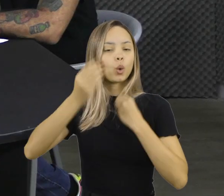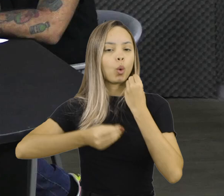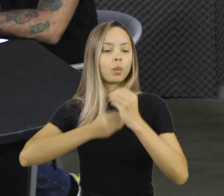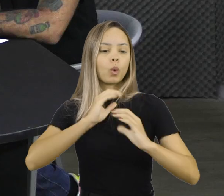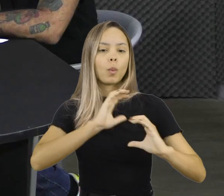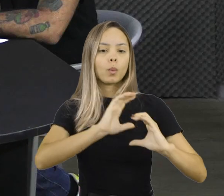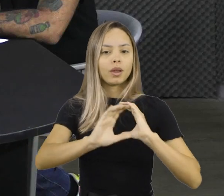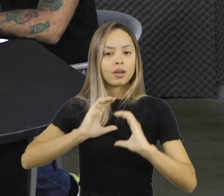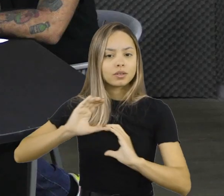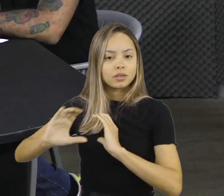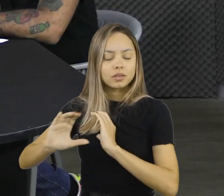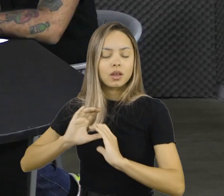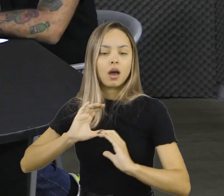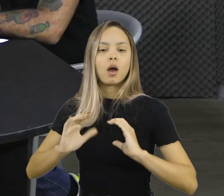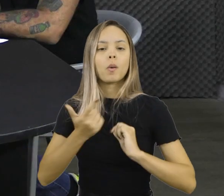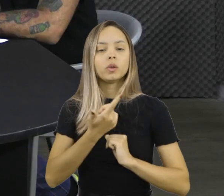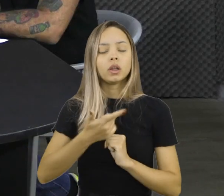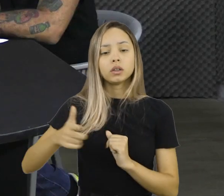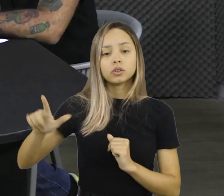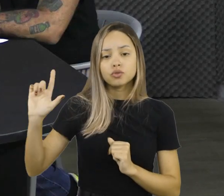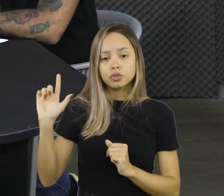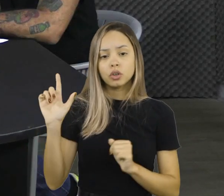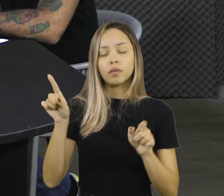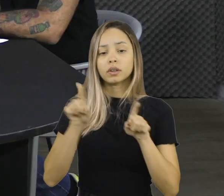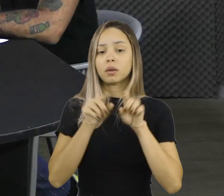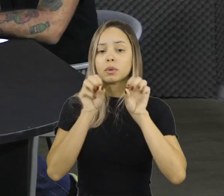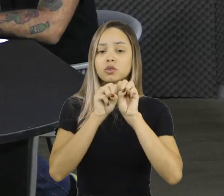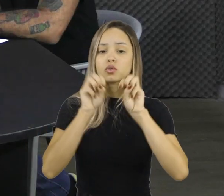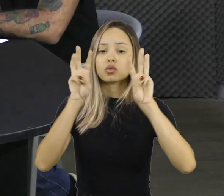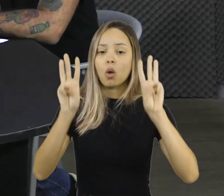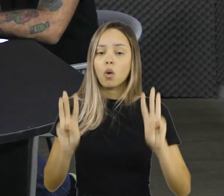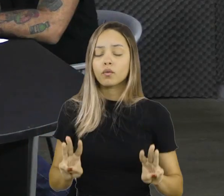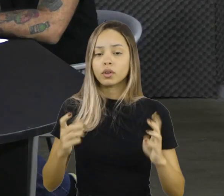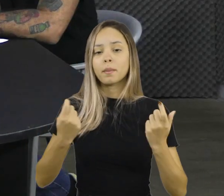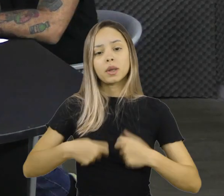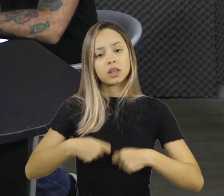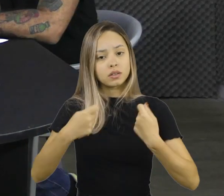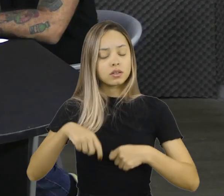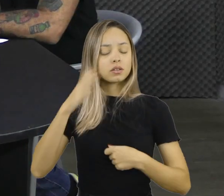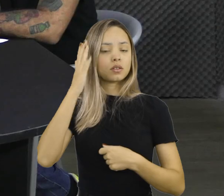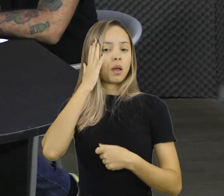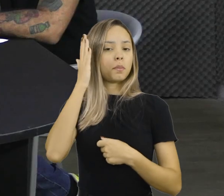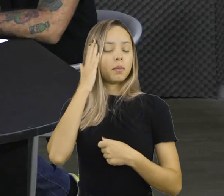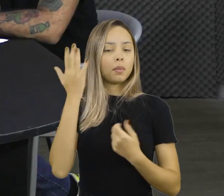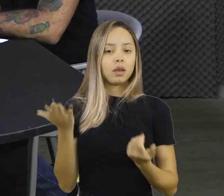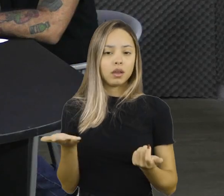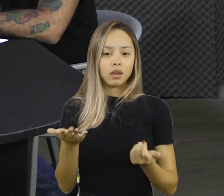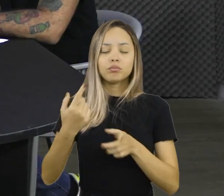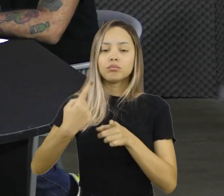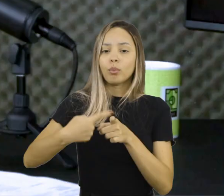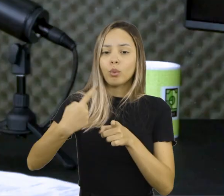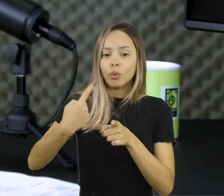alternativa você tem que saber mexer com o software Afinal o seu atendimento caro colega é